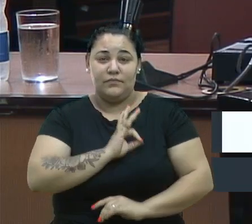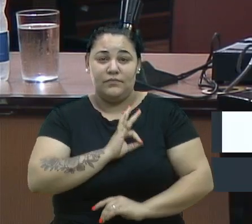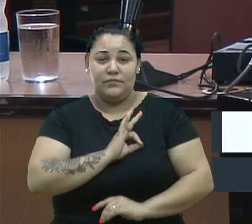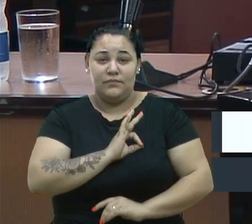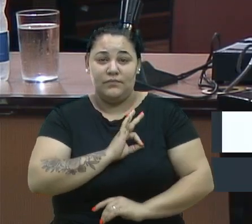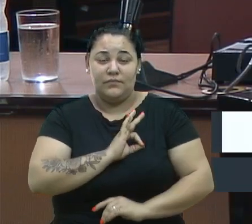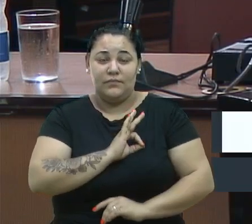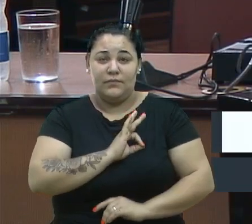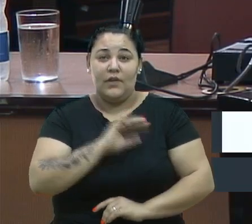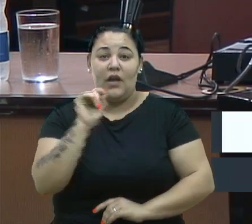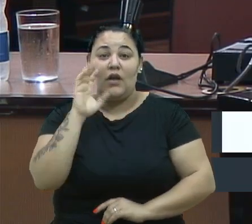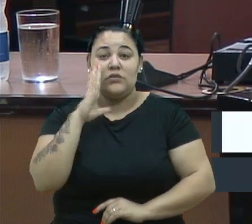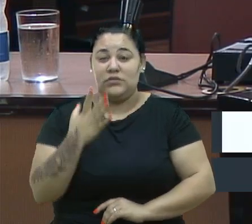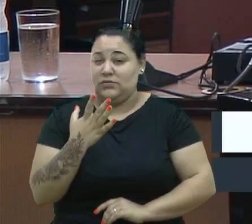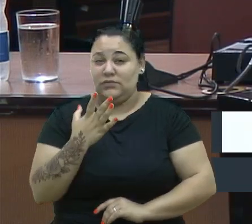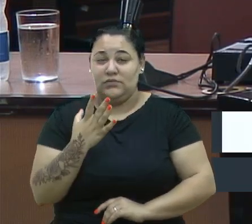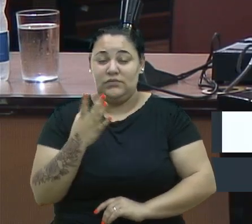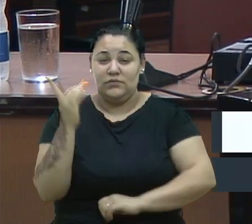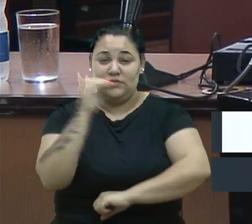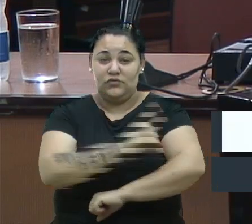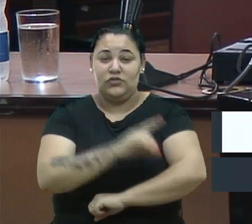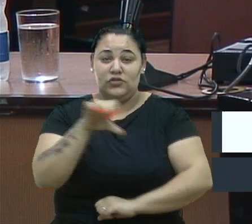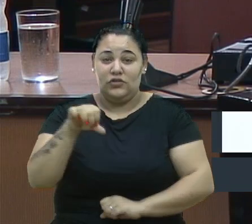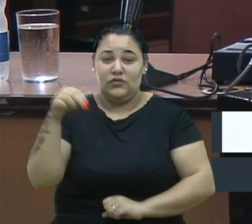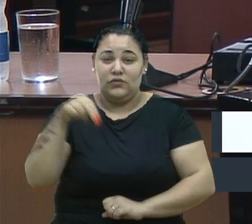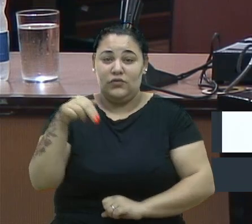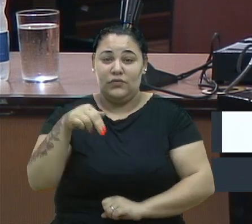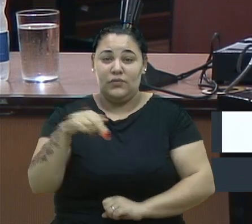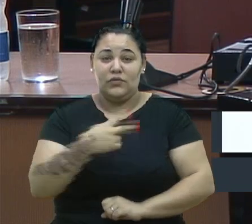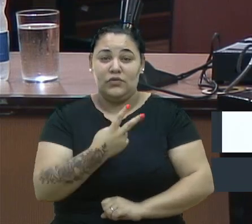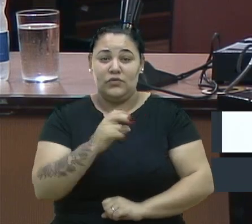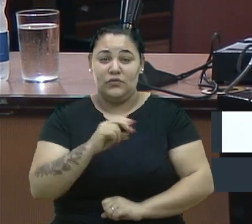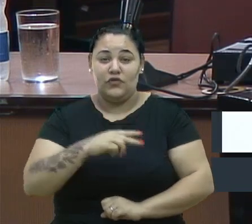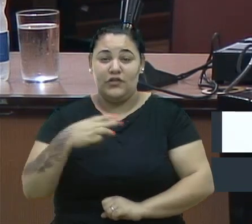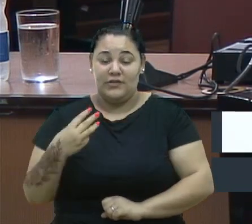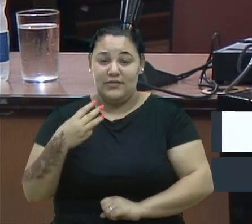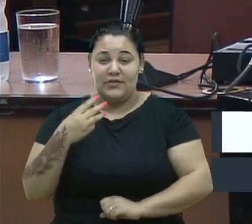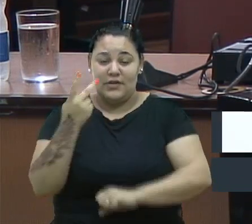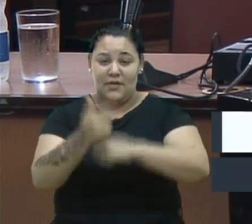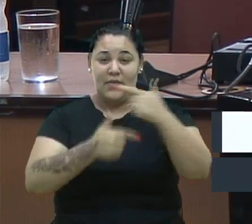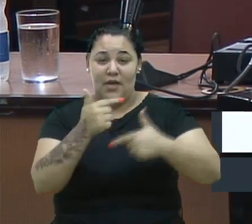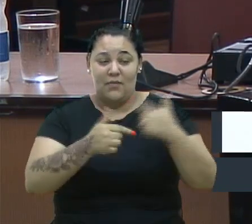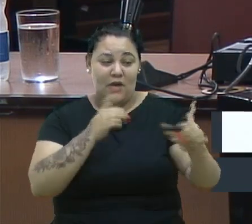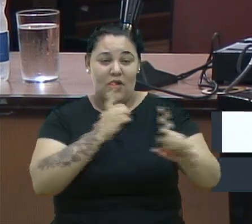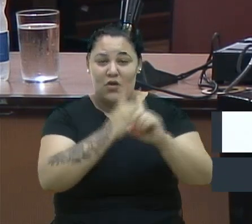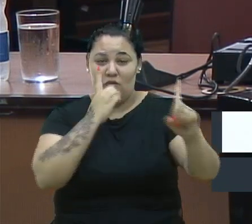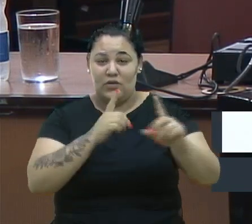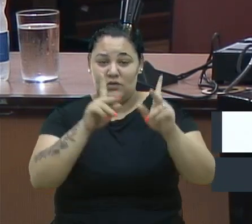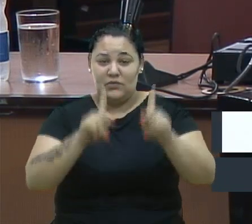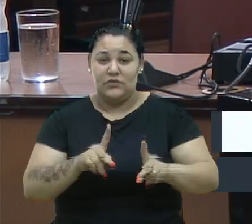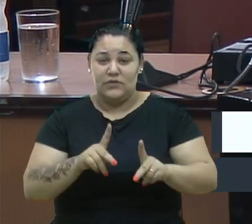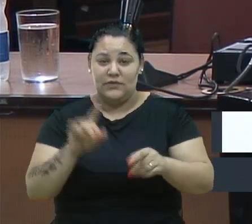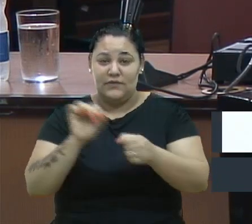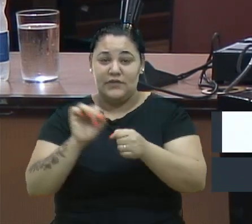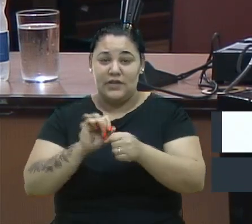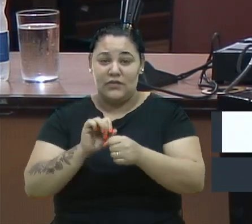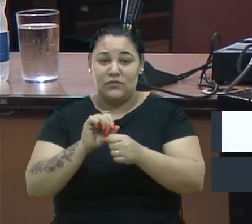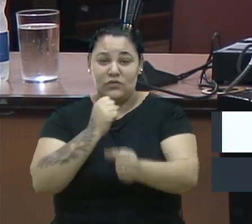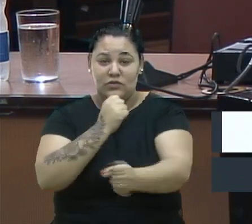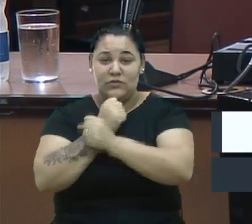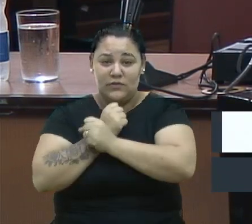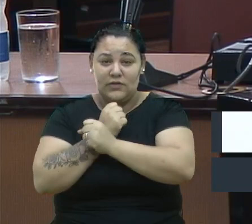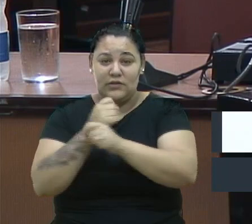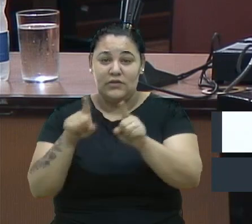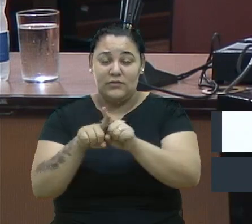que, em ocorrência, na data de 9 de novembro de 2023, atuaram para localizar e deter os indivíduos que cometeram o crime de sequestro